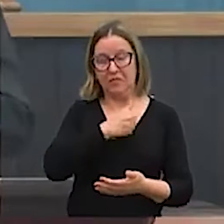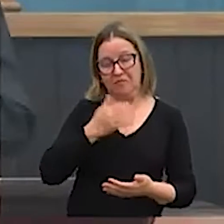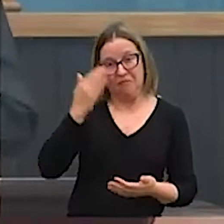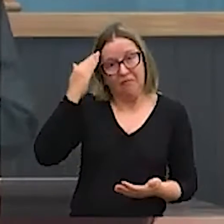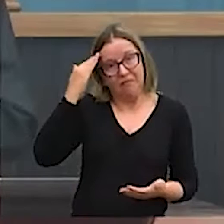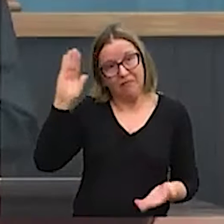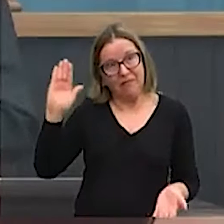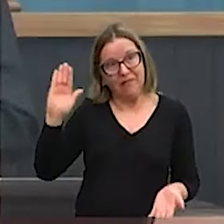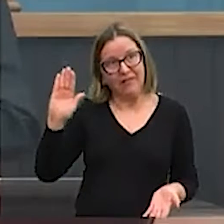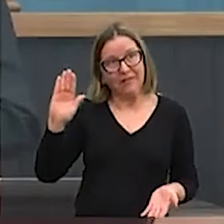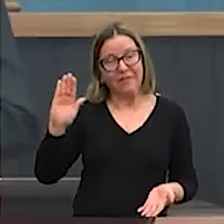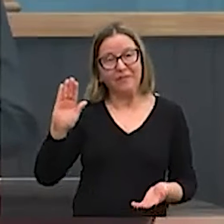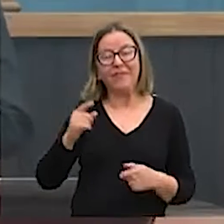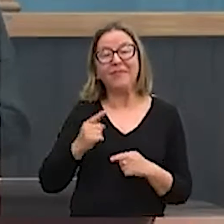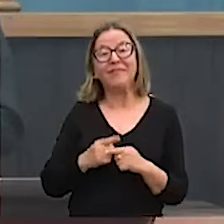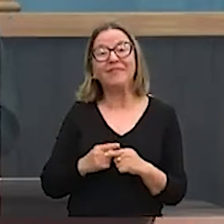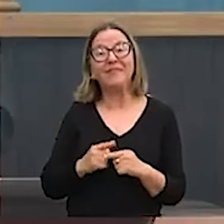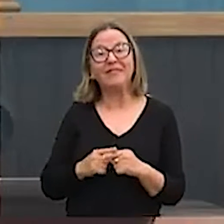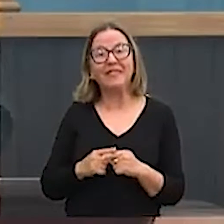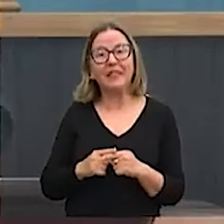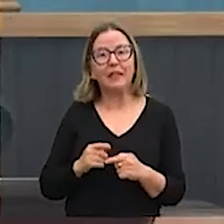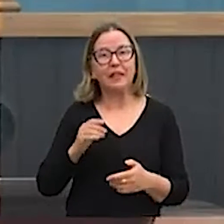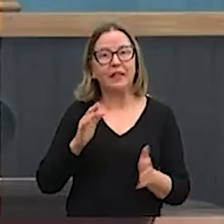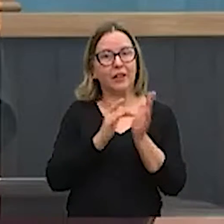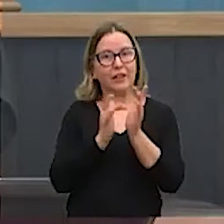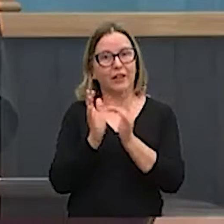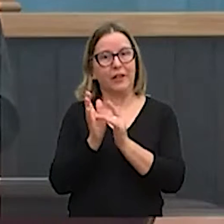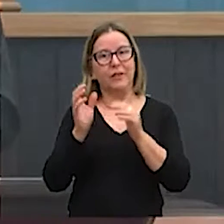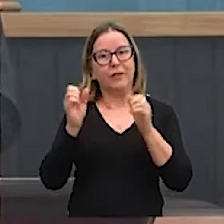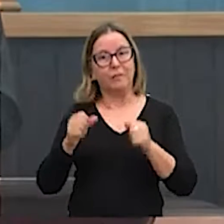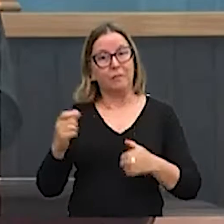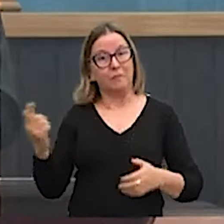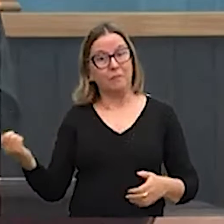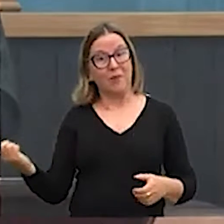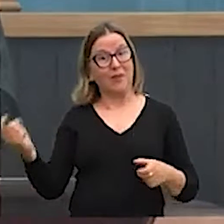sei, porque Jesus pode voltar logo.